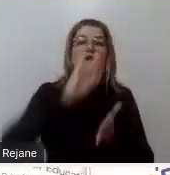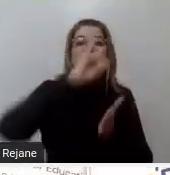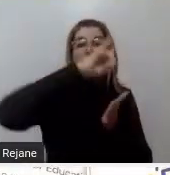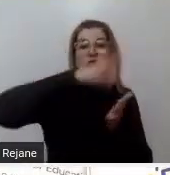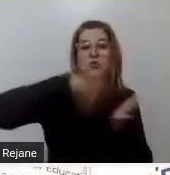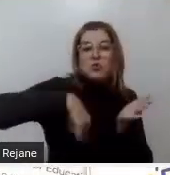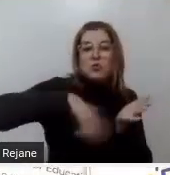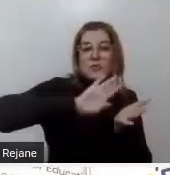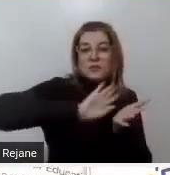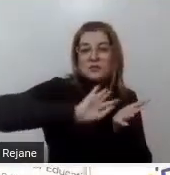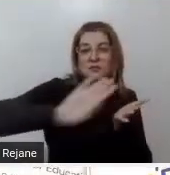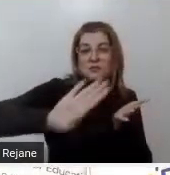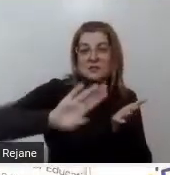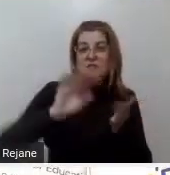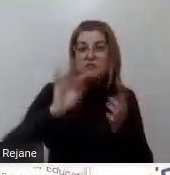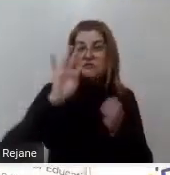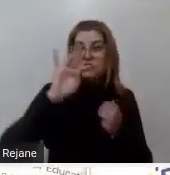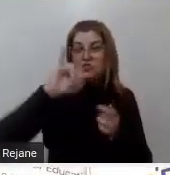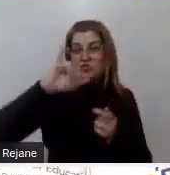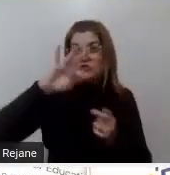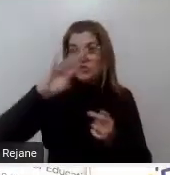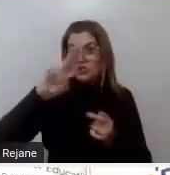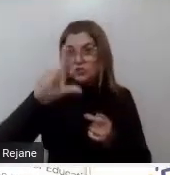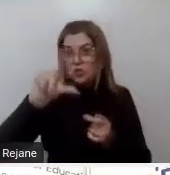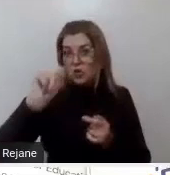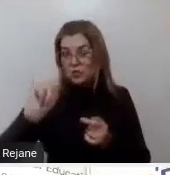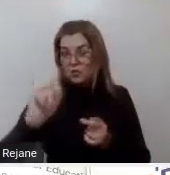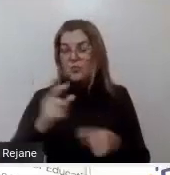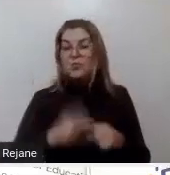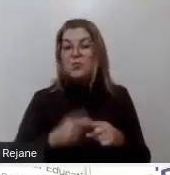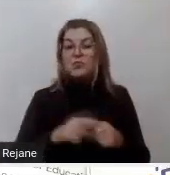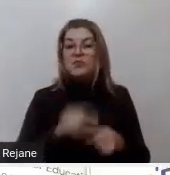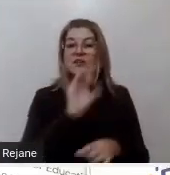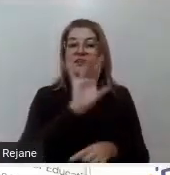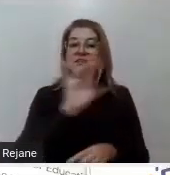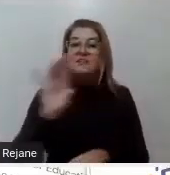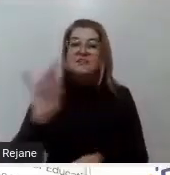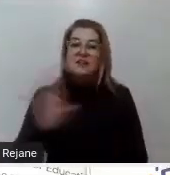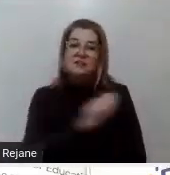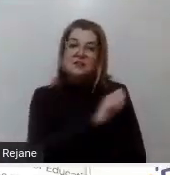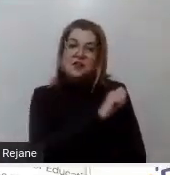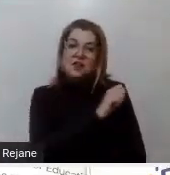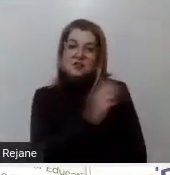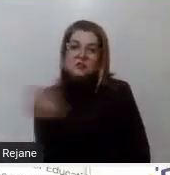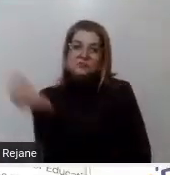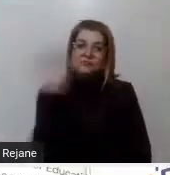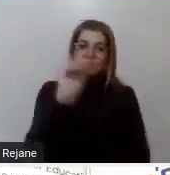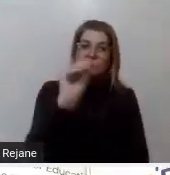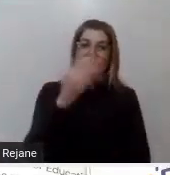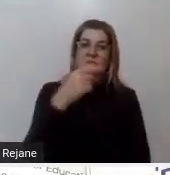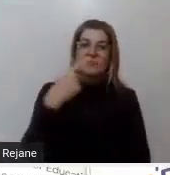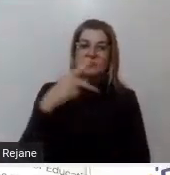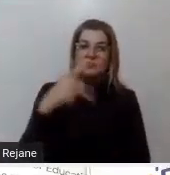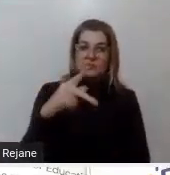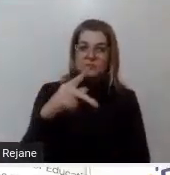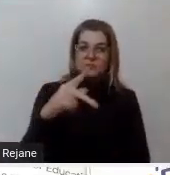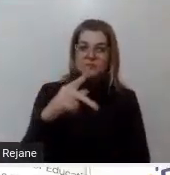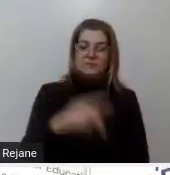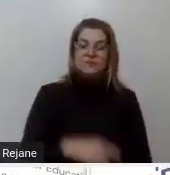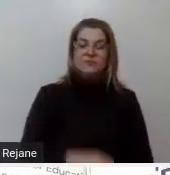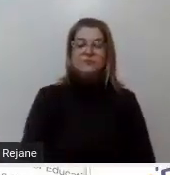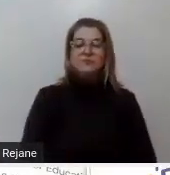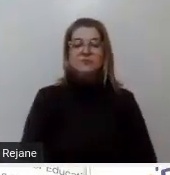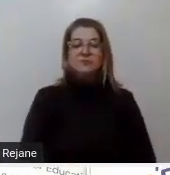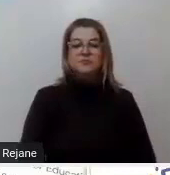título, porque o Google Classroom vai colocar o nome de cada um dos meus estudantes automaticamente, tá? Então,